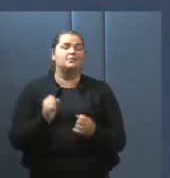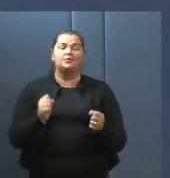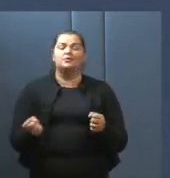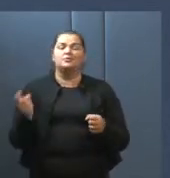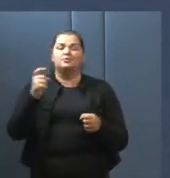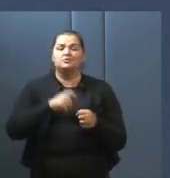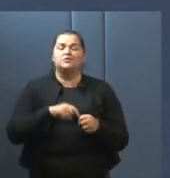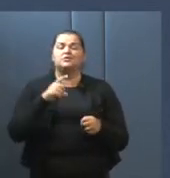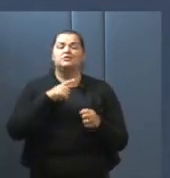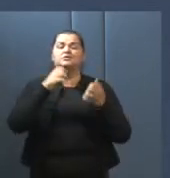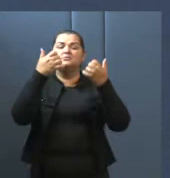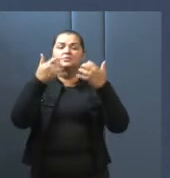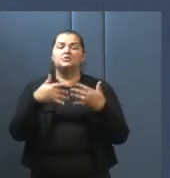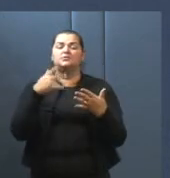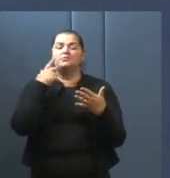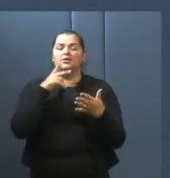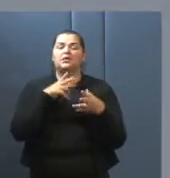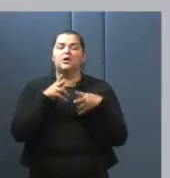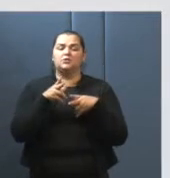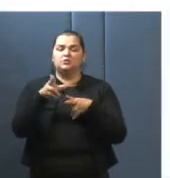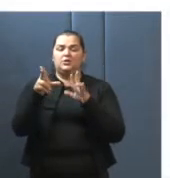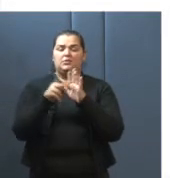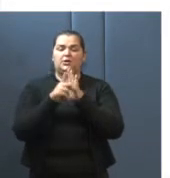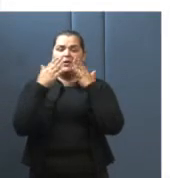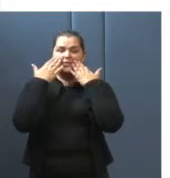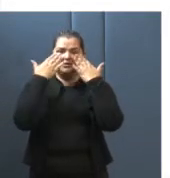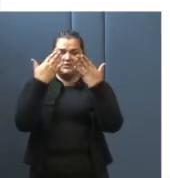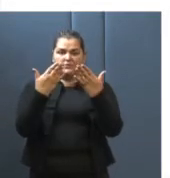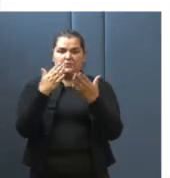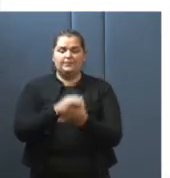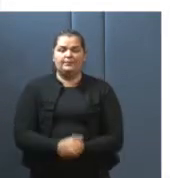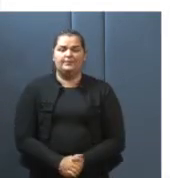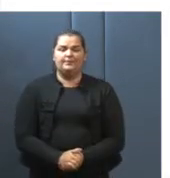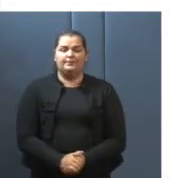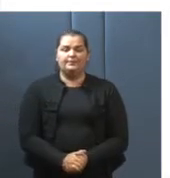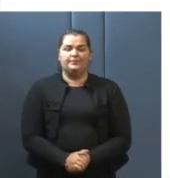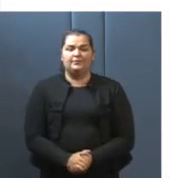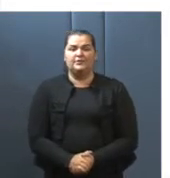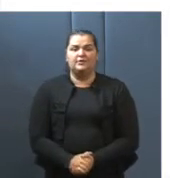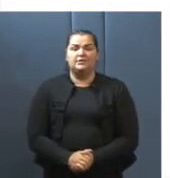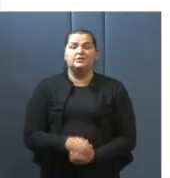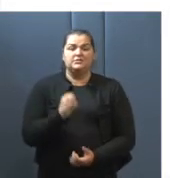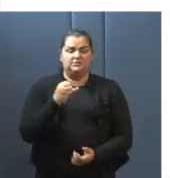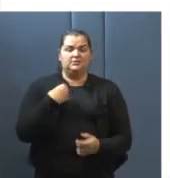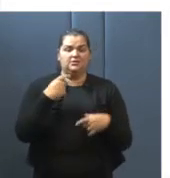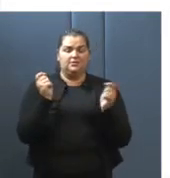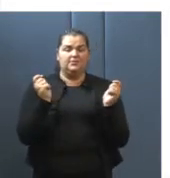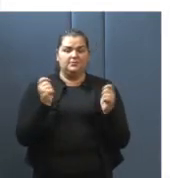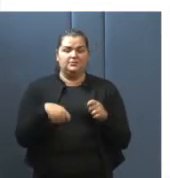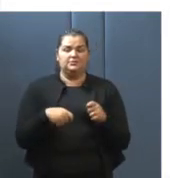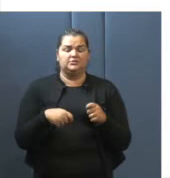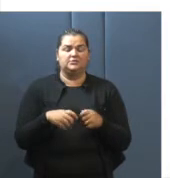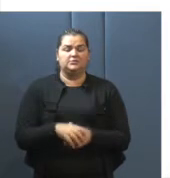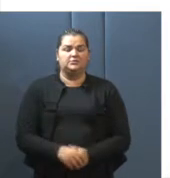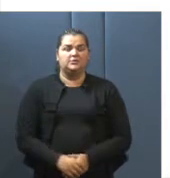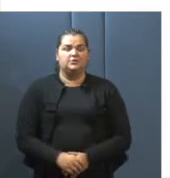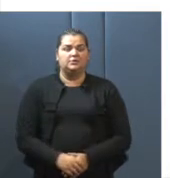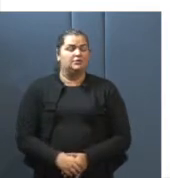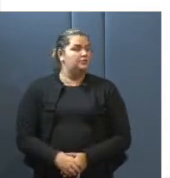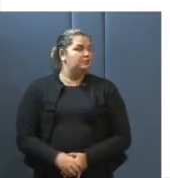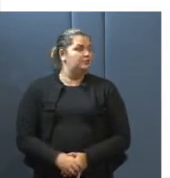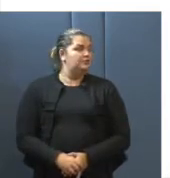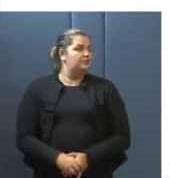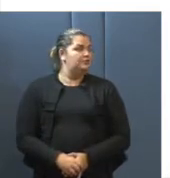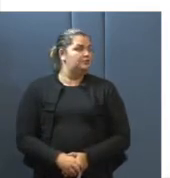como gancho para o debate que vai se seguir a essa apresentação. Então, se vocês me permitirem, eu acho que eu vou conseguir enxergar, vou